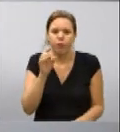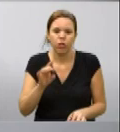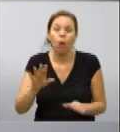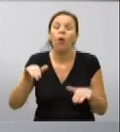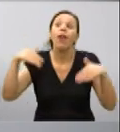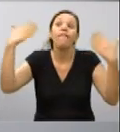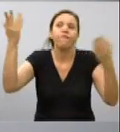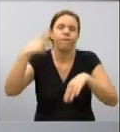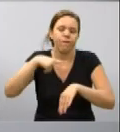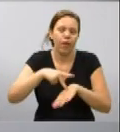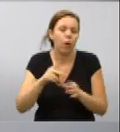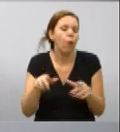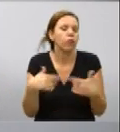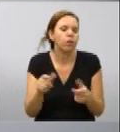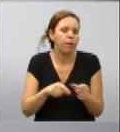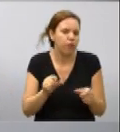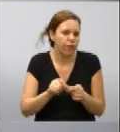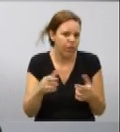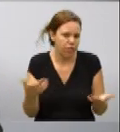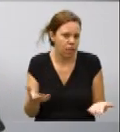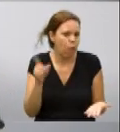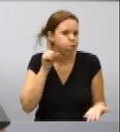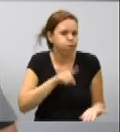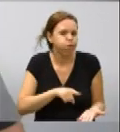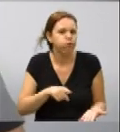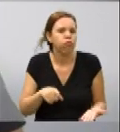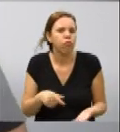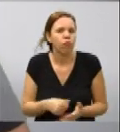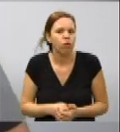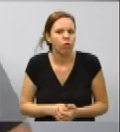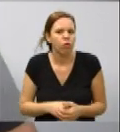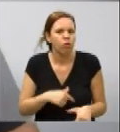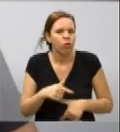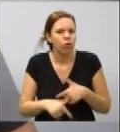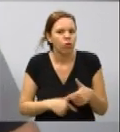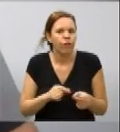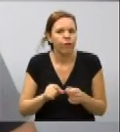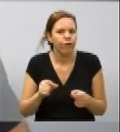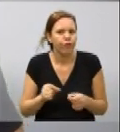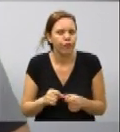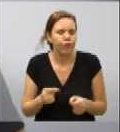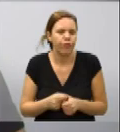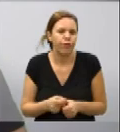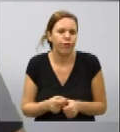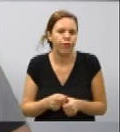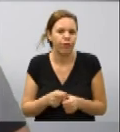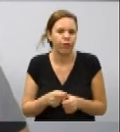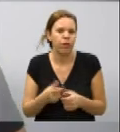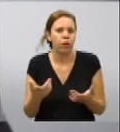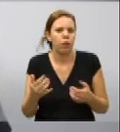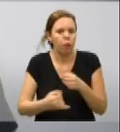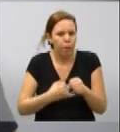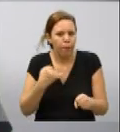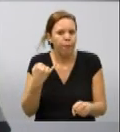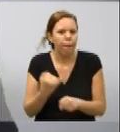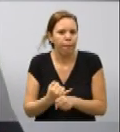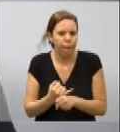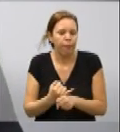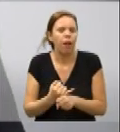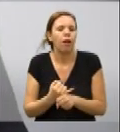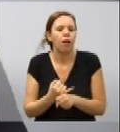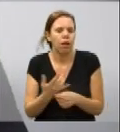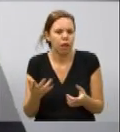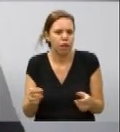é o trabalho que você está fazendo no americano? O trabalho americano é um trabalho que eu fiz para uma plataforma colaborativa, o nome